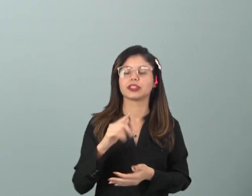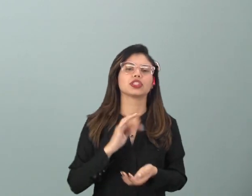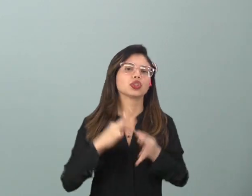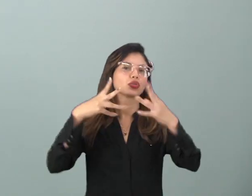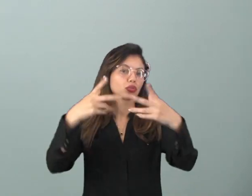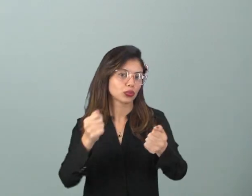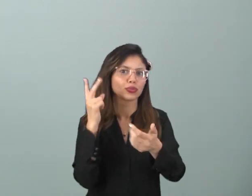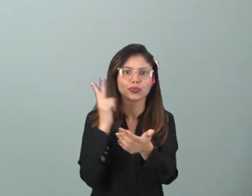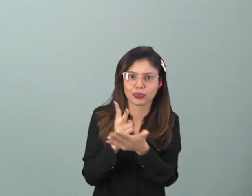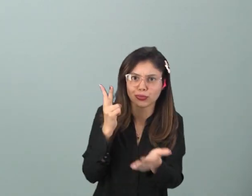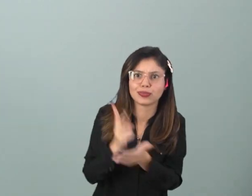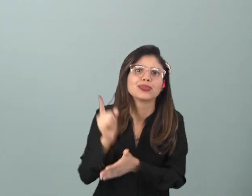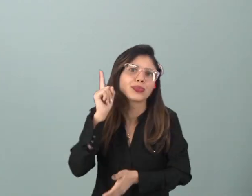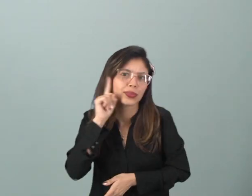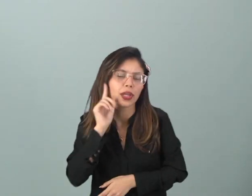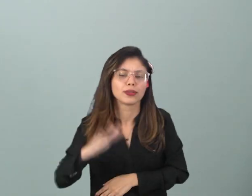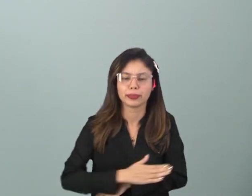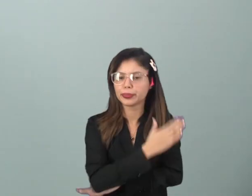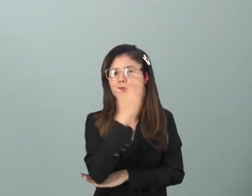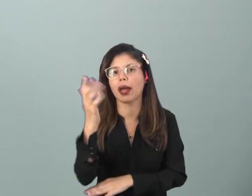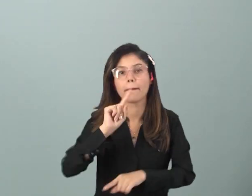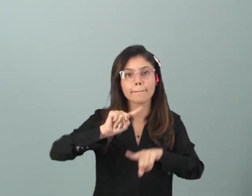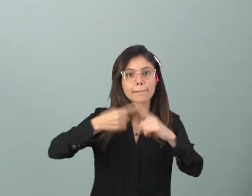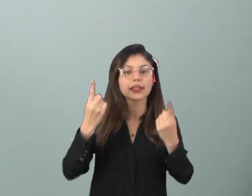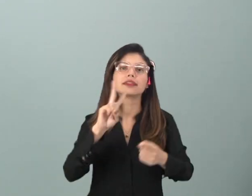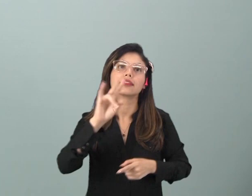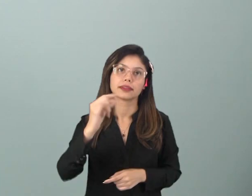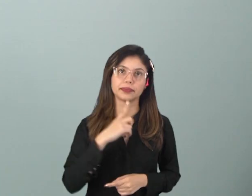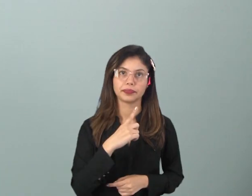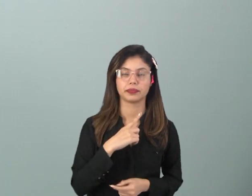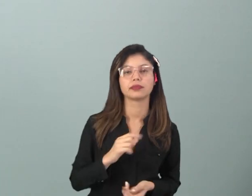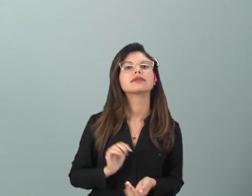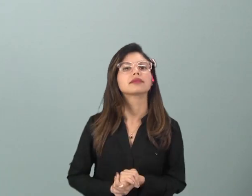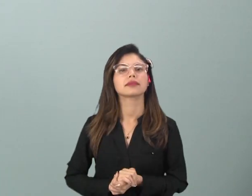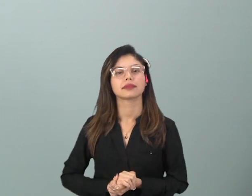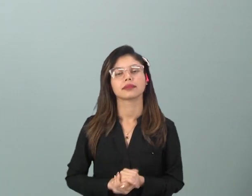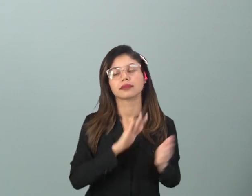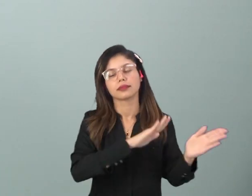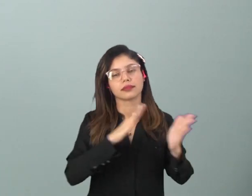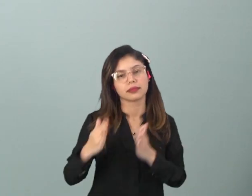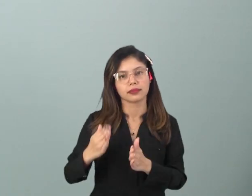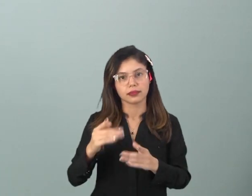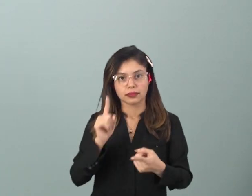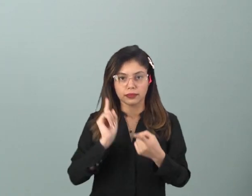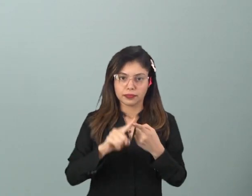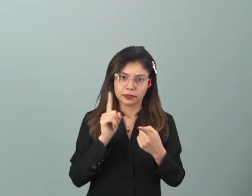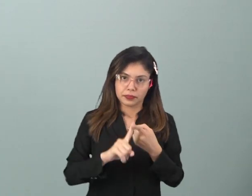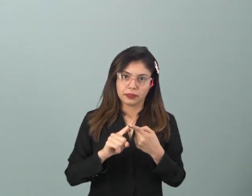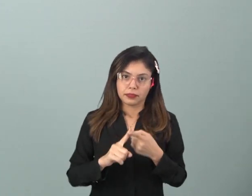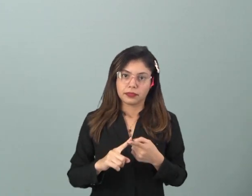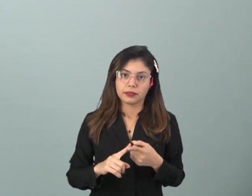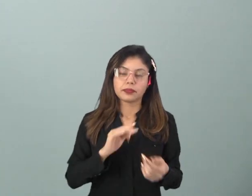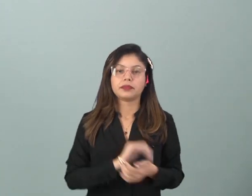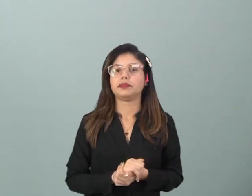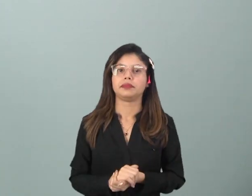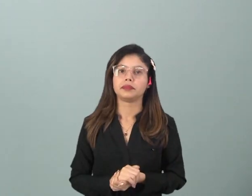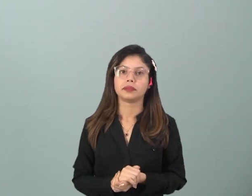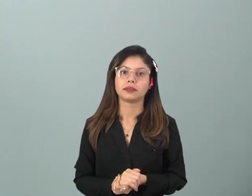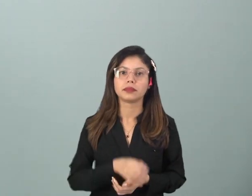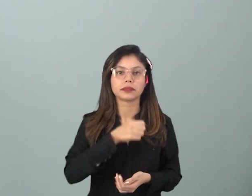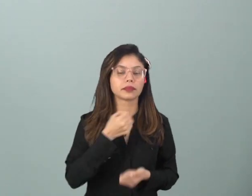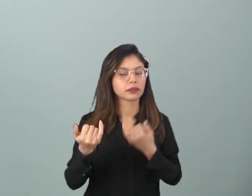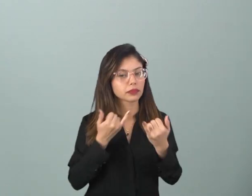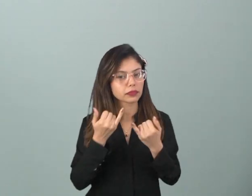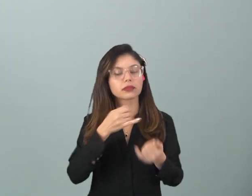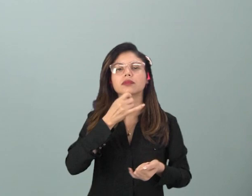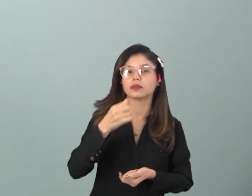todos os dias, nem o dia todo, mas aquilo que ia no ar fazia parte, das programações que iam ao